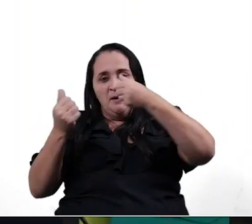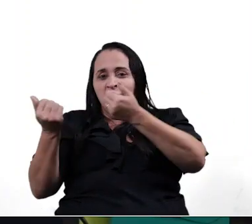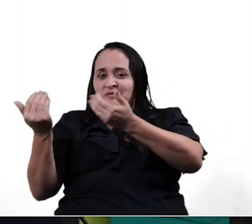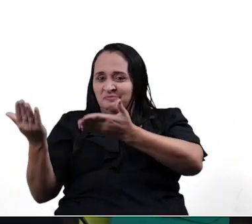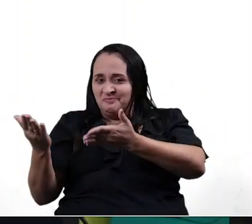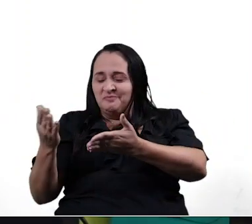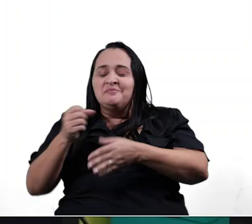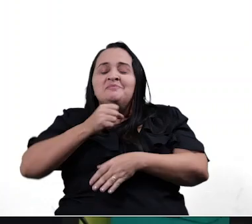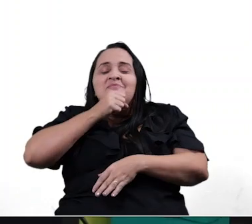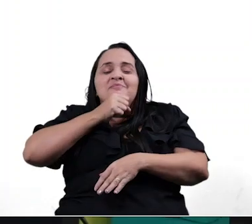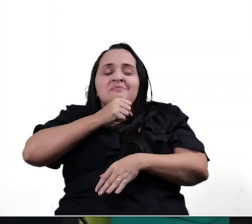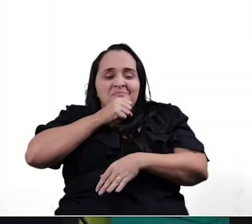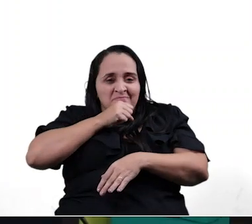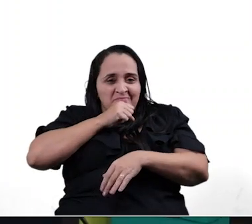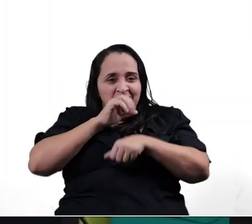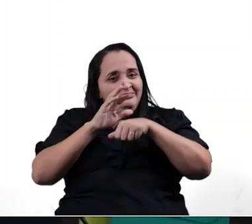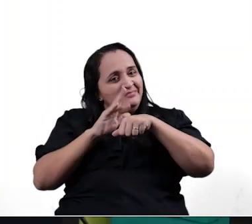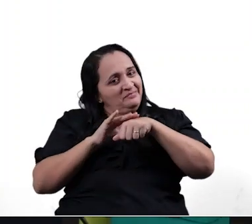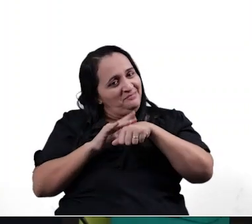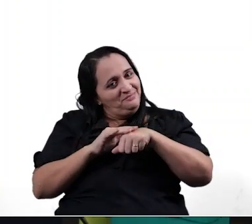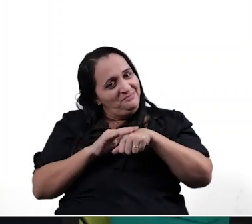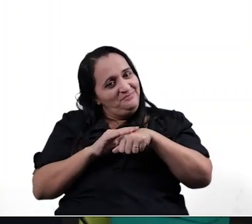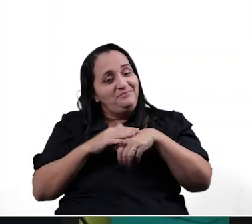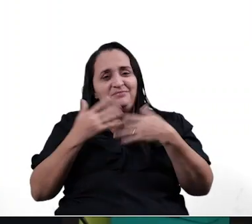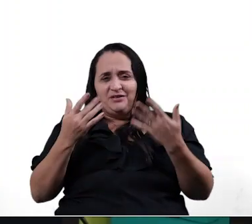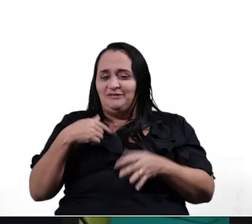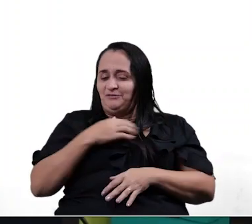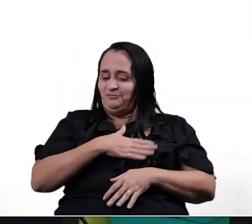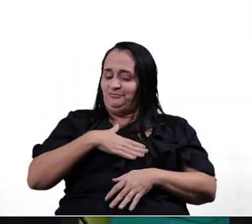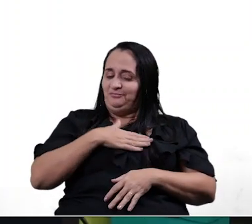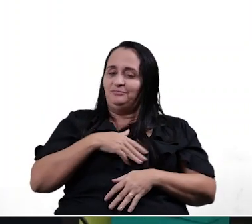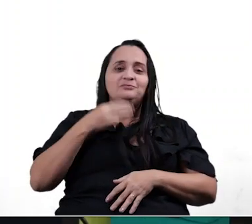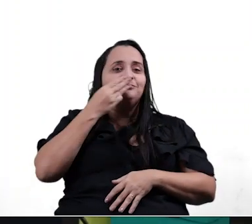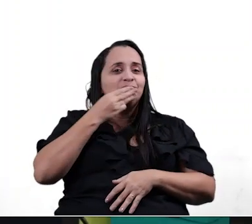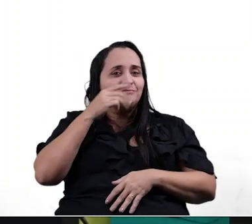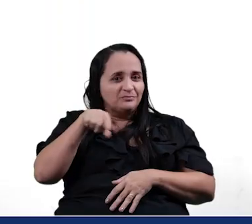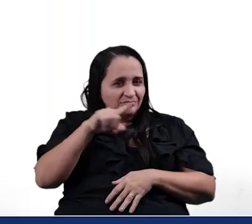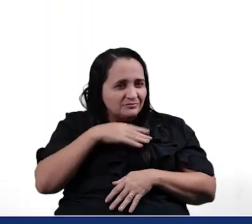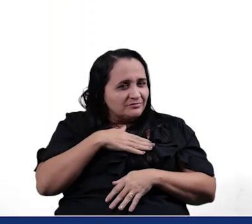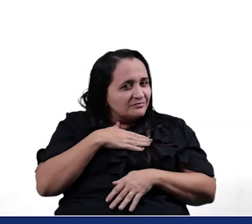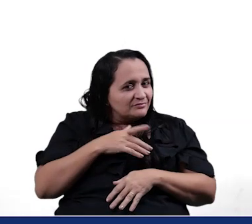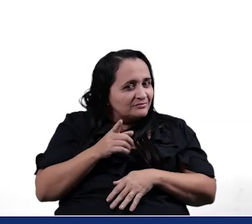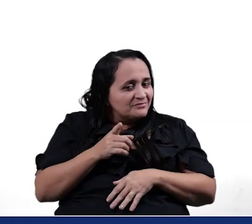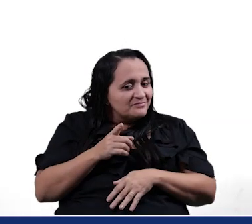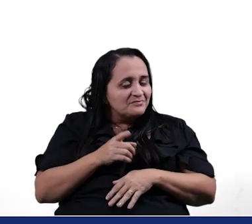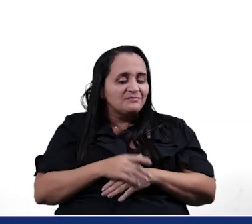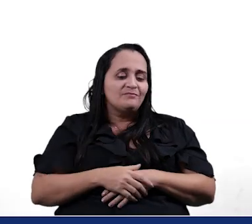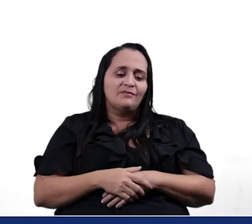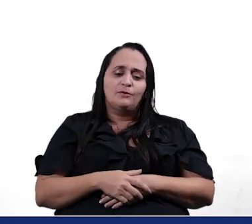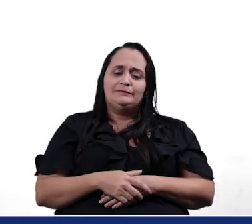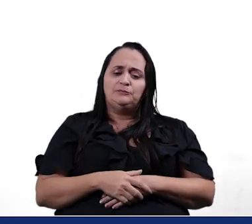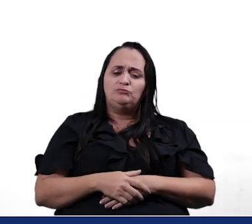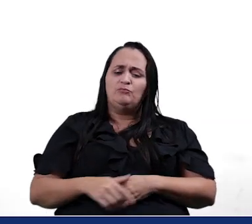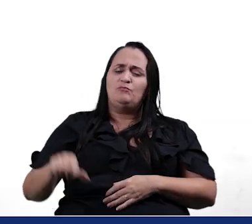ela gostava muito de doce. Vocês gostam de doce também? Então, e o que foi